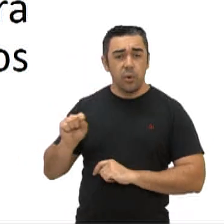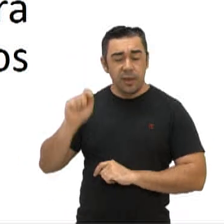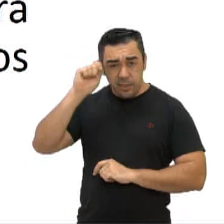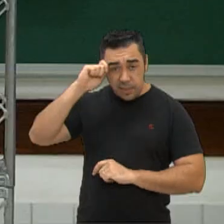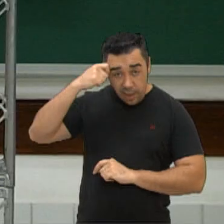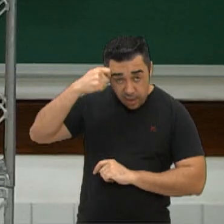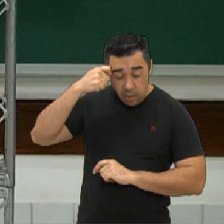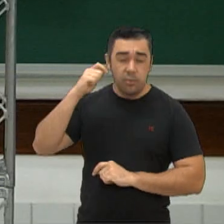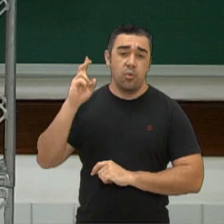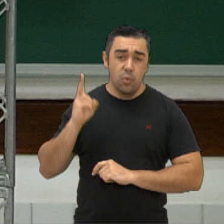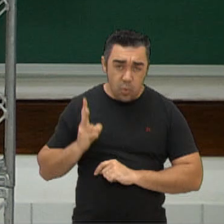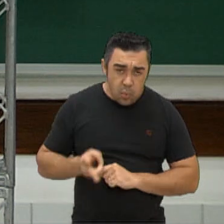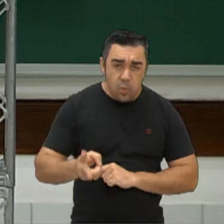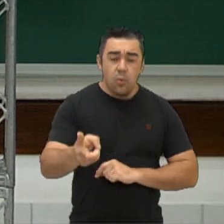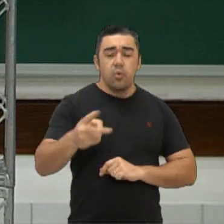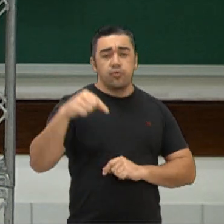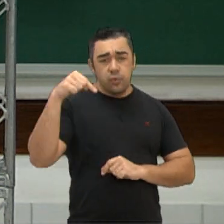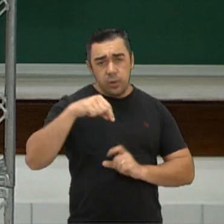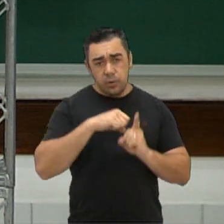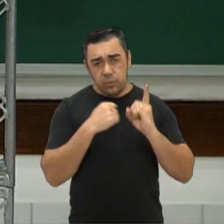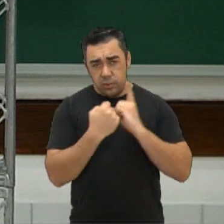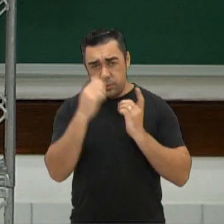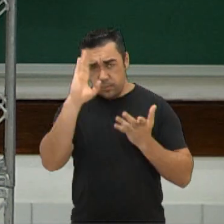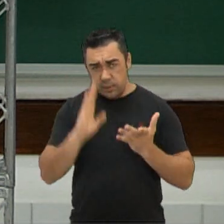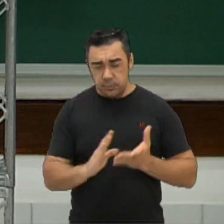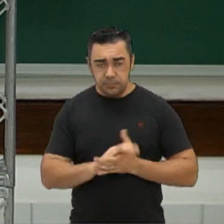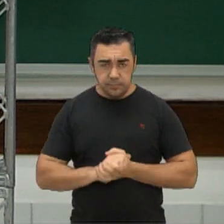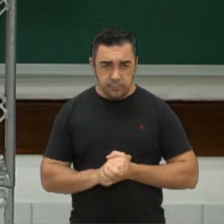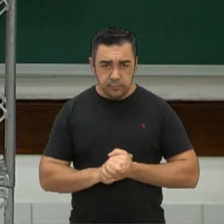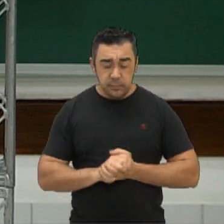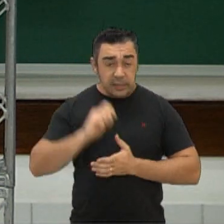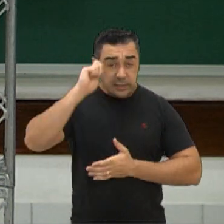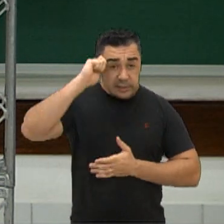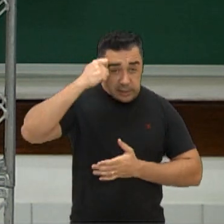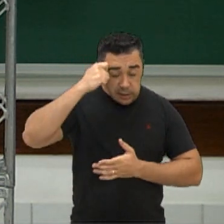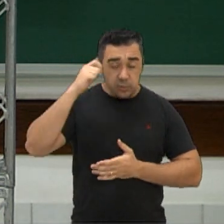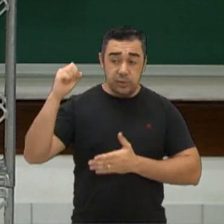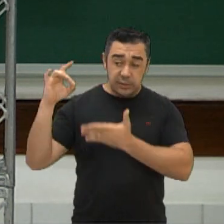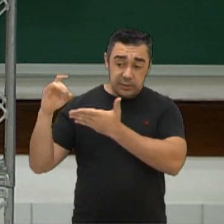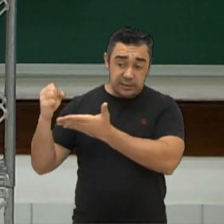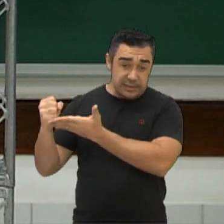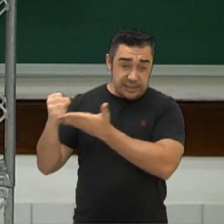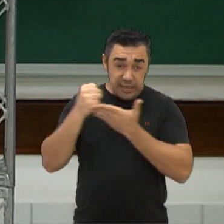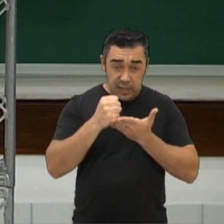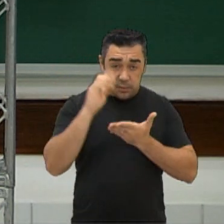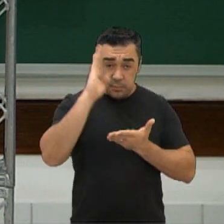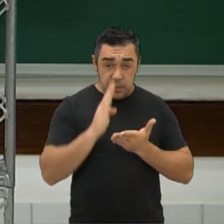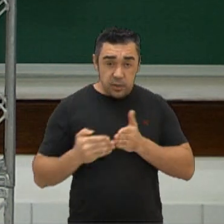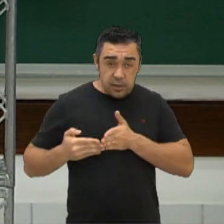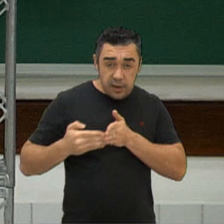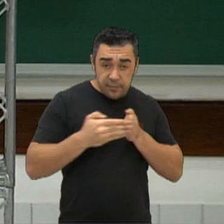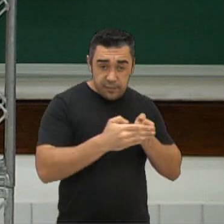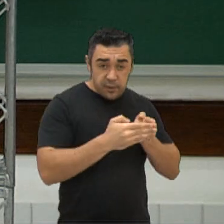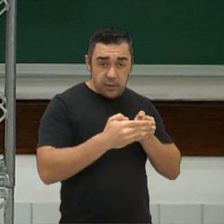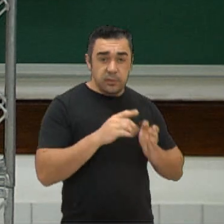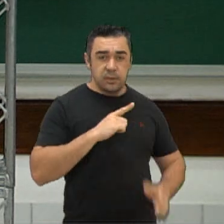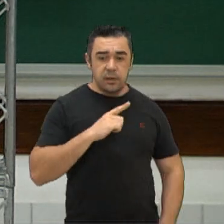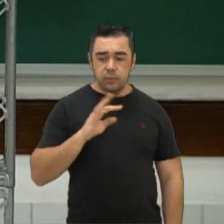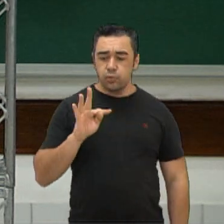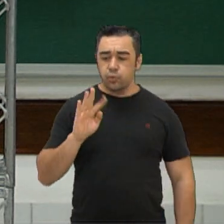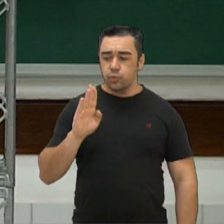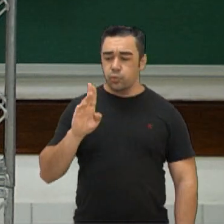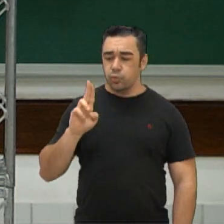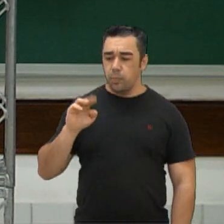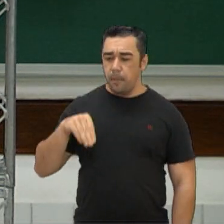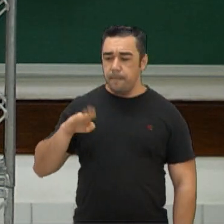continuou no cotidiano da sociedade brasileira. Os negros eles eram trazidos em navios, chamados de navios tumbeiros,